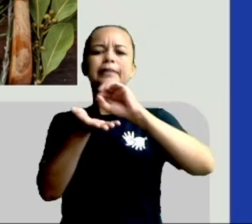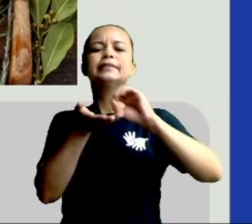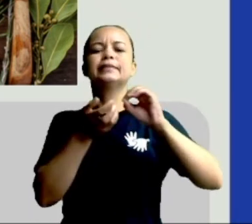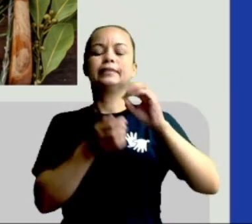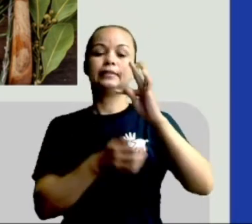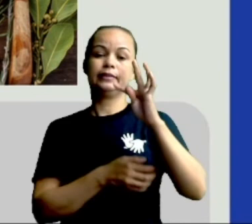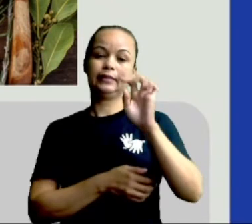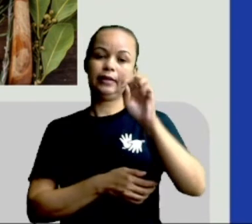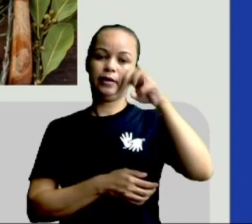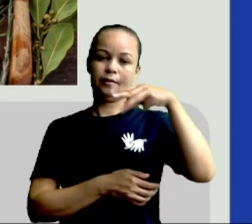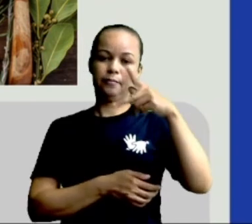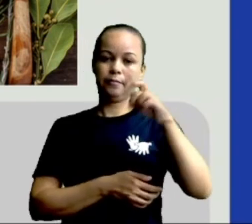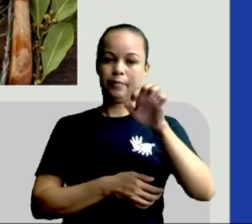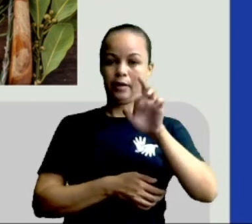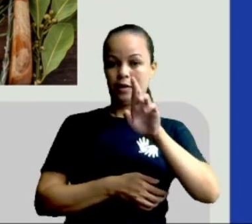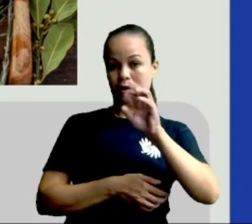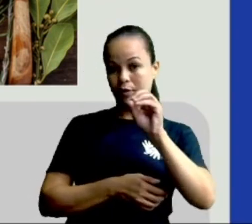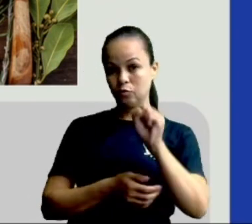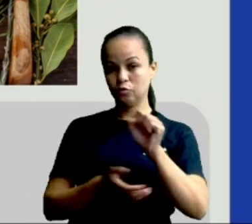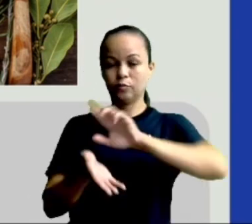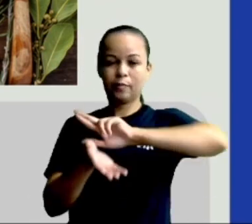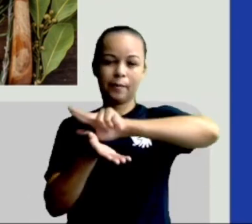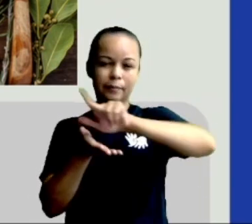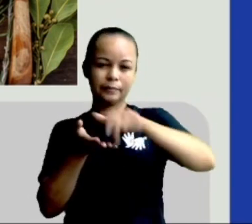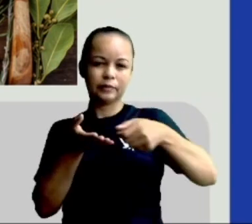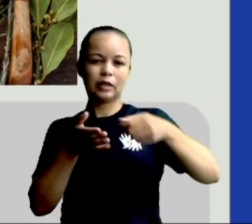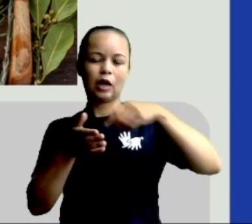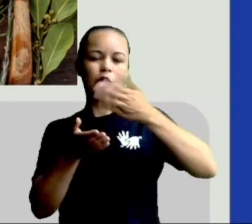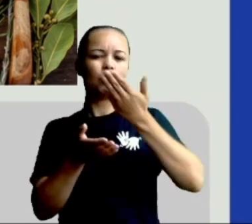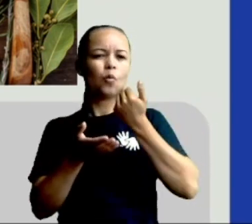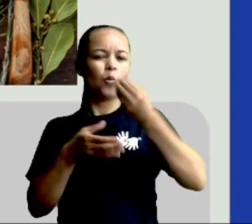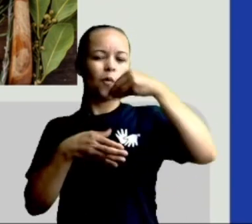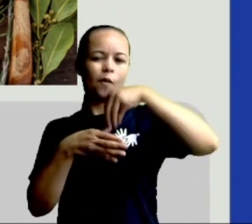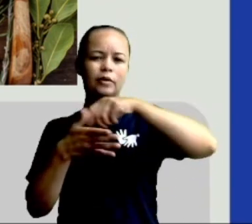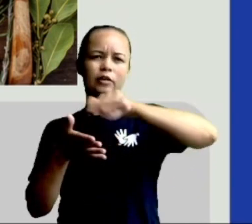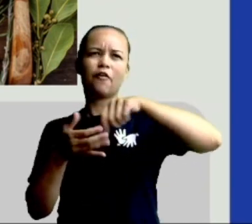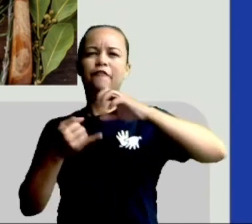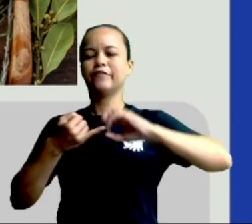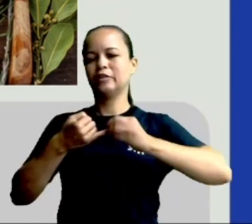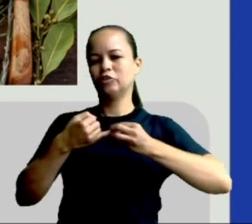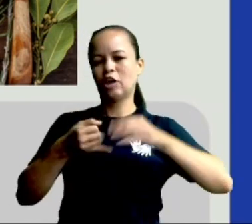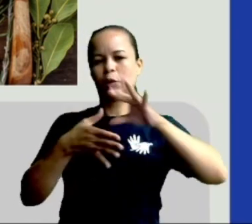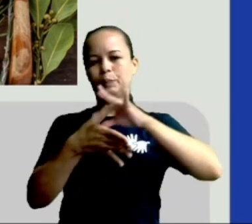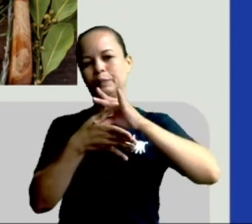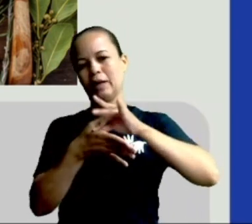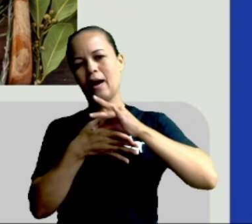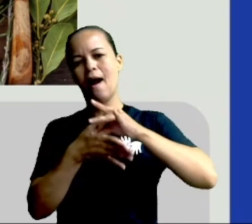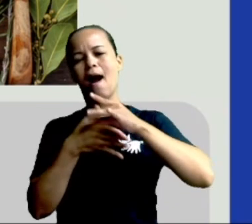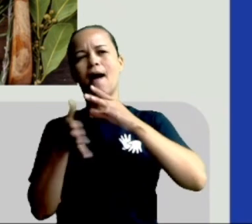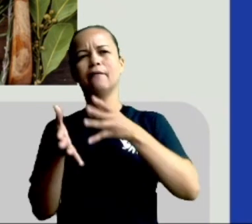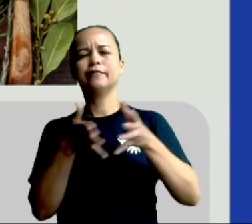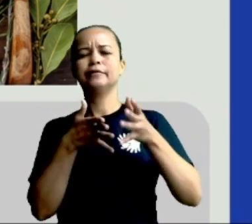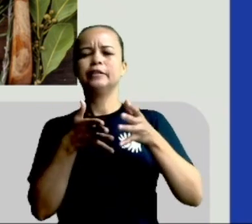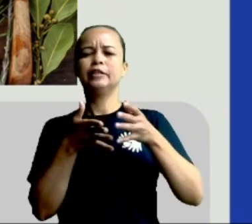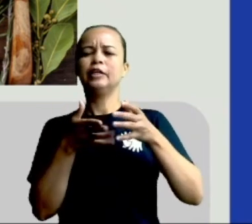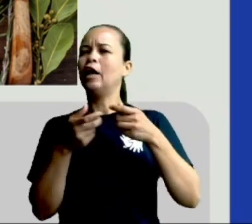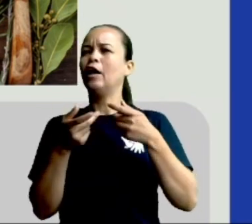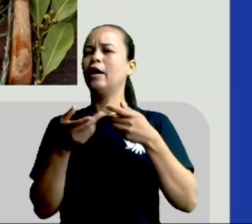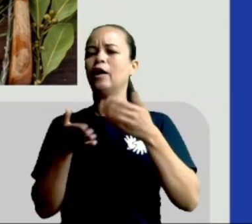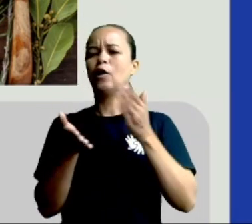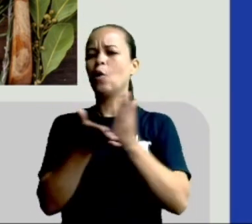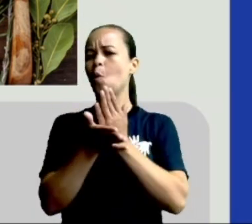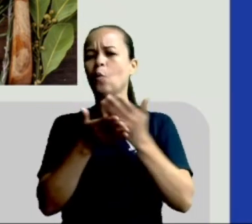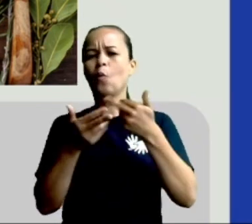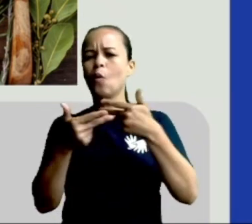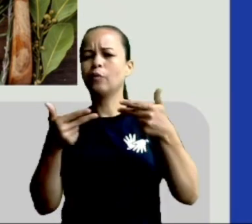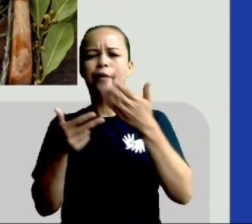aí que utilizamos para temperar aí o nosso alimento, o nosso feijão, a nossa carne, né? Os pratos que a gente